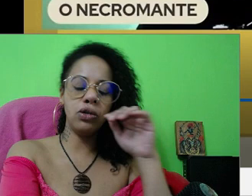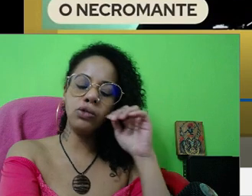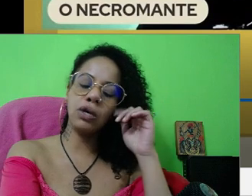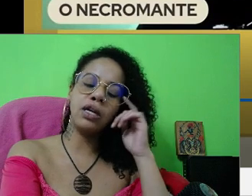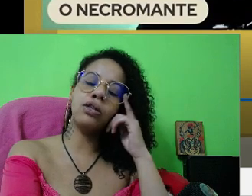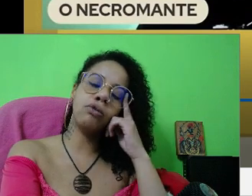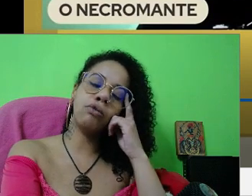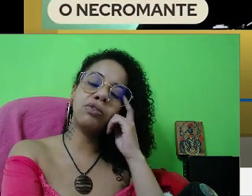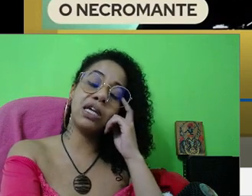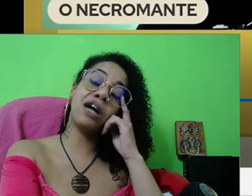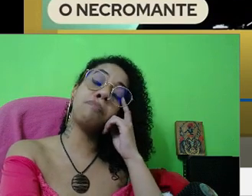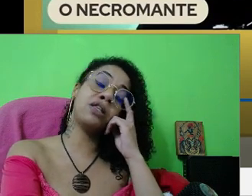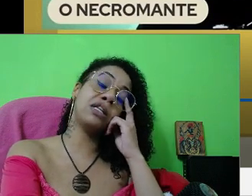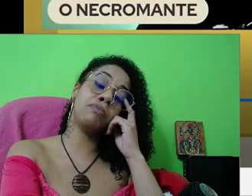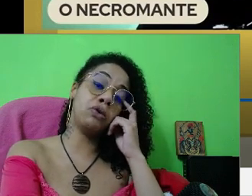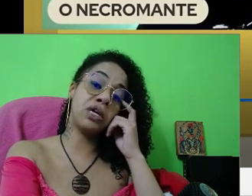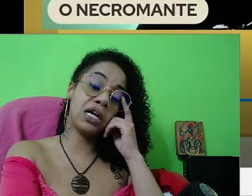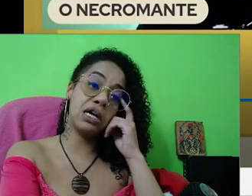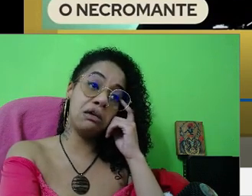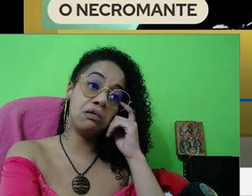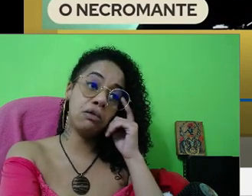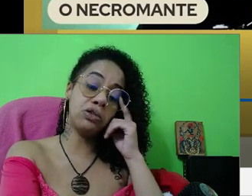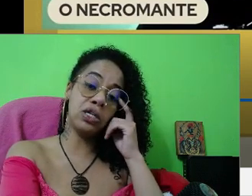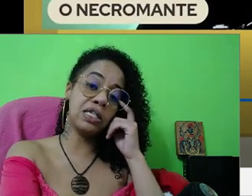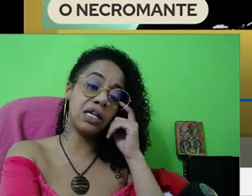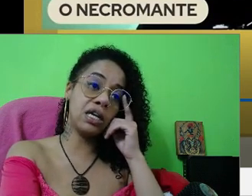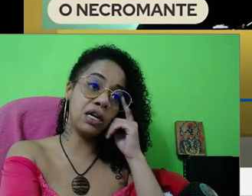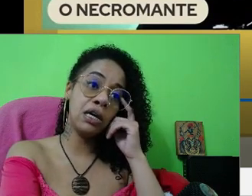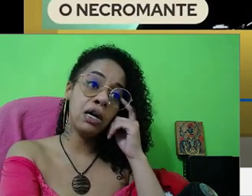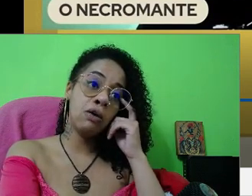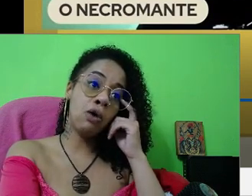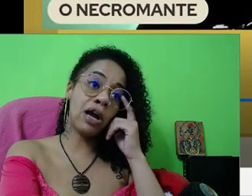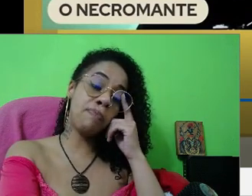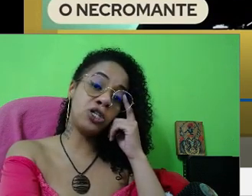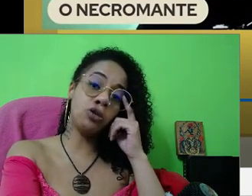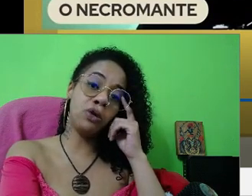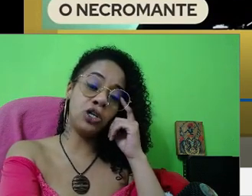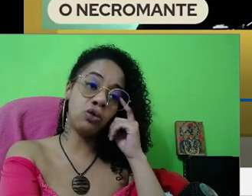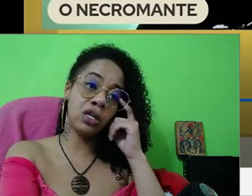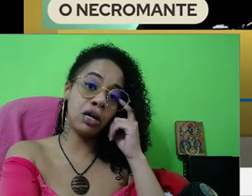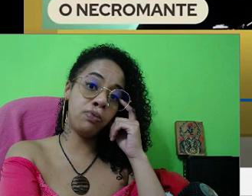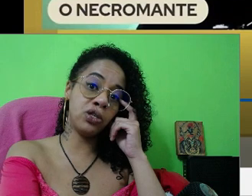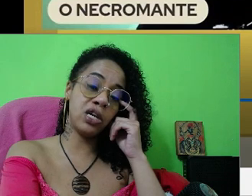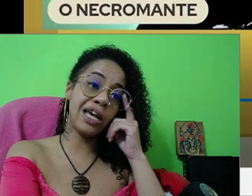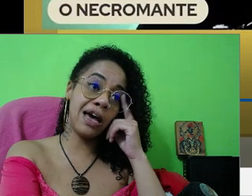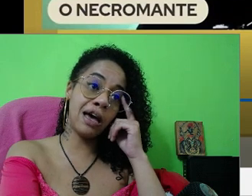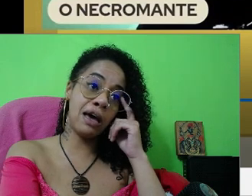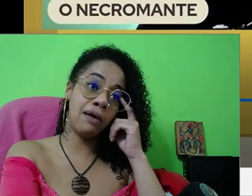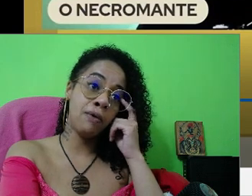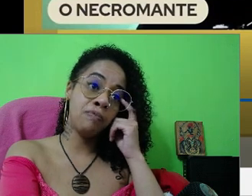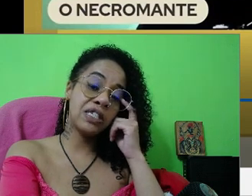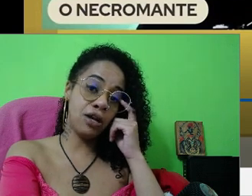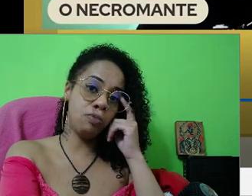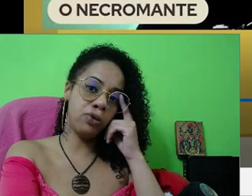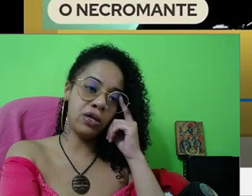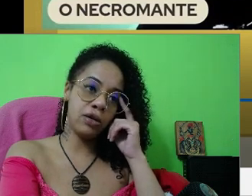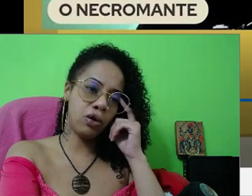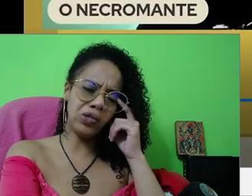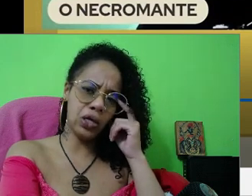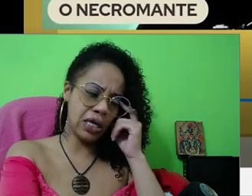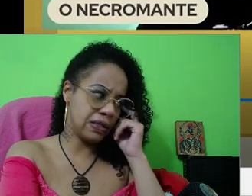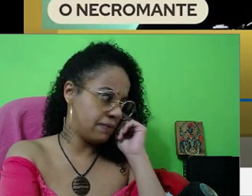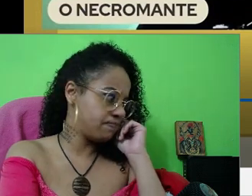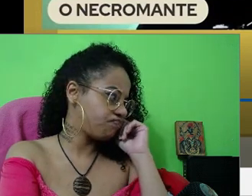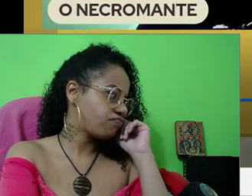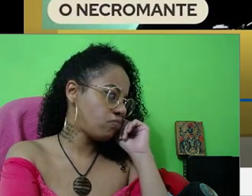ouvindo isso aí do será que vai ter também não queria cair Com certeza queria qualquer partido político que está no poder quer sair do